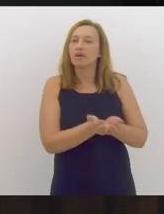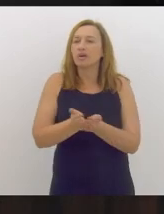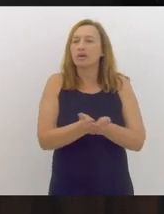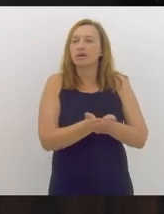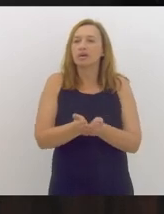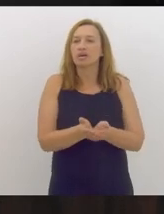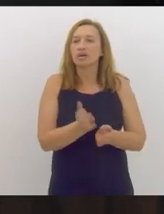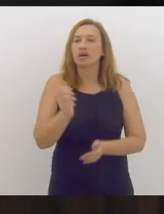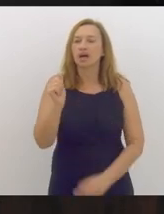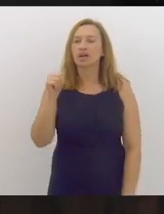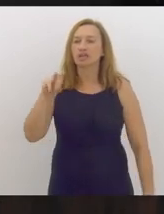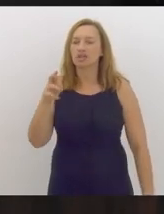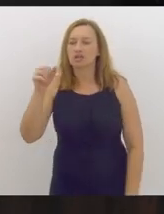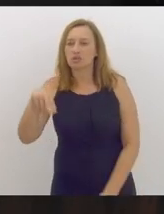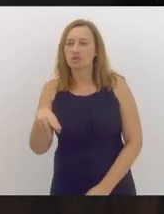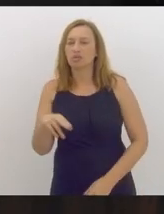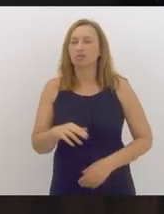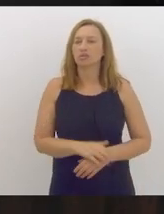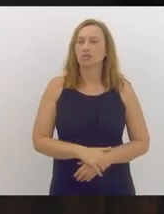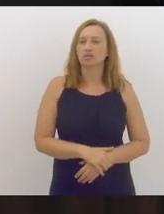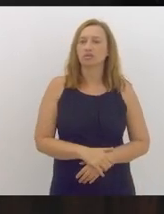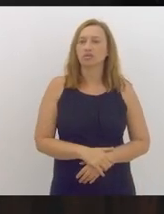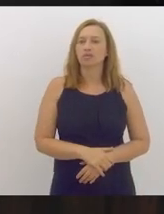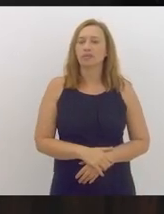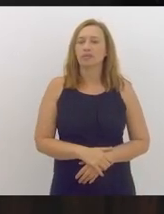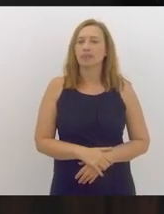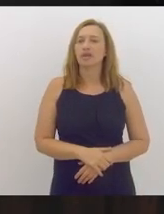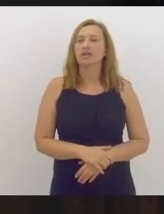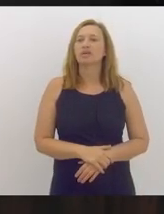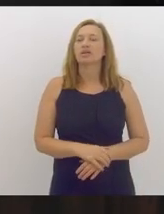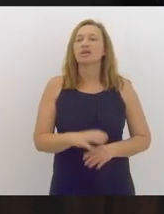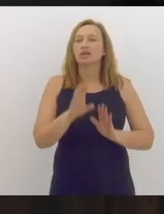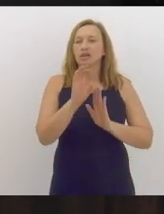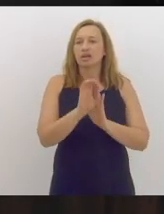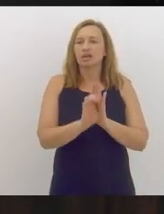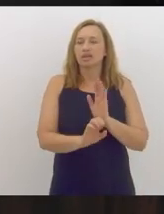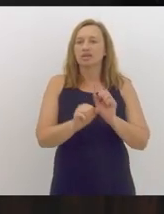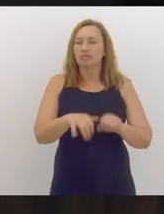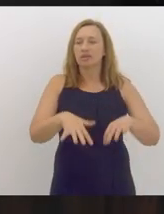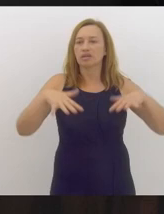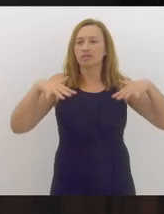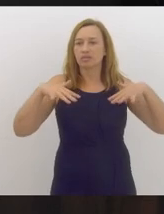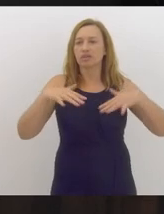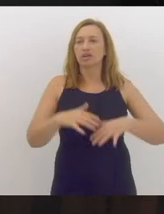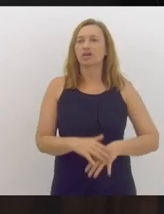e Anderson Moraes. Para emitir parecer sobre as emendas de plenário,